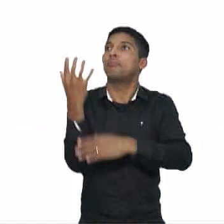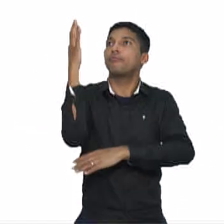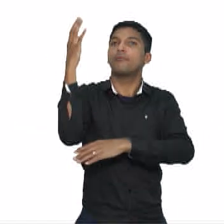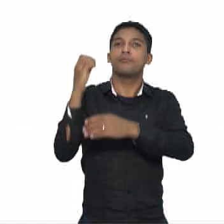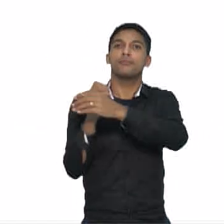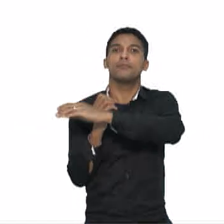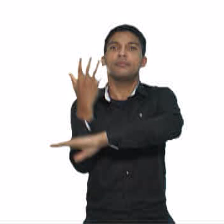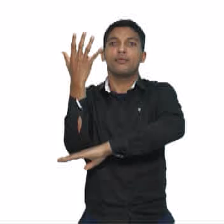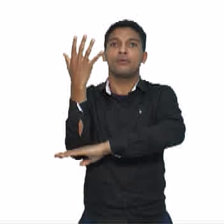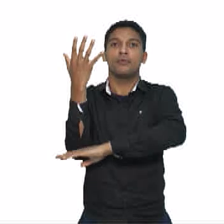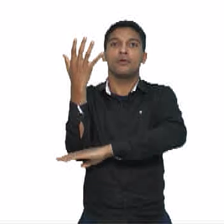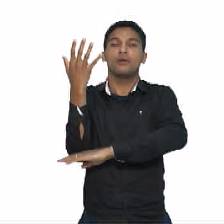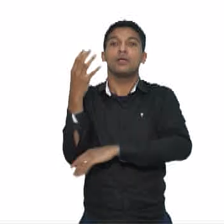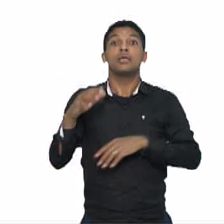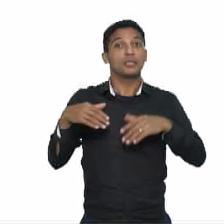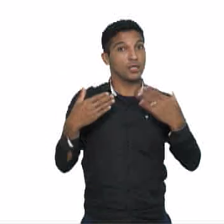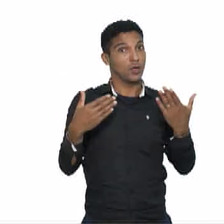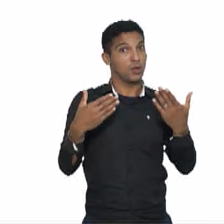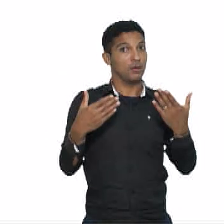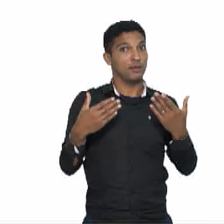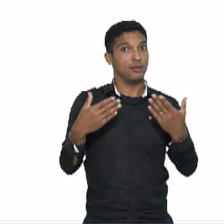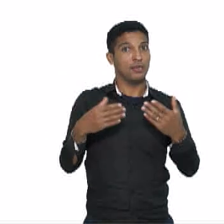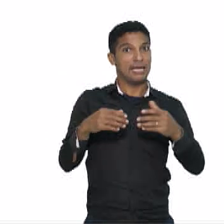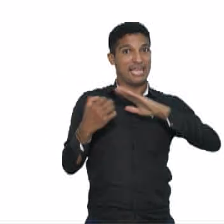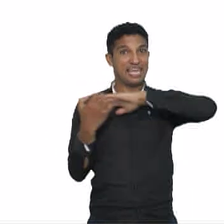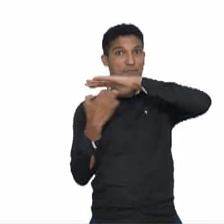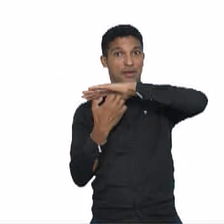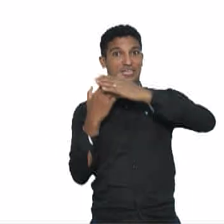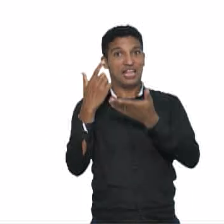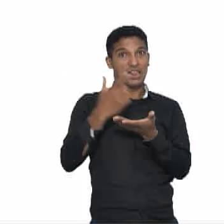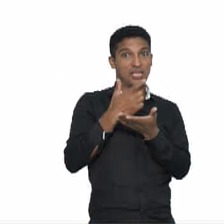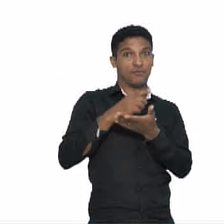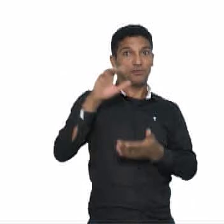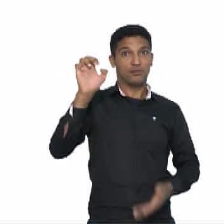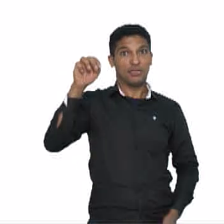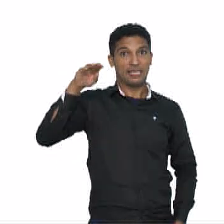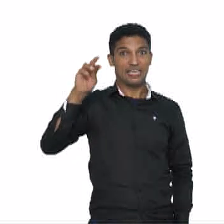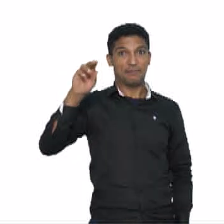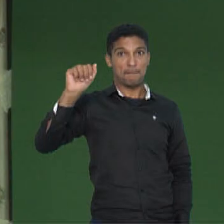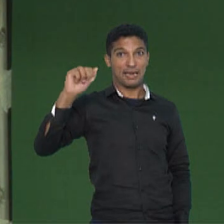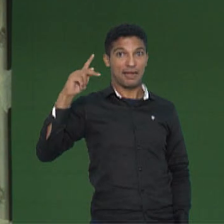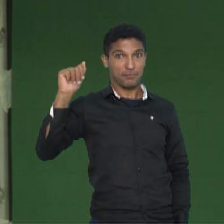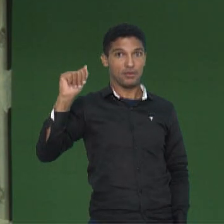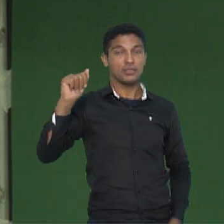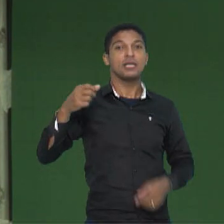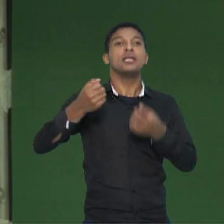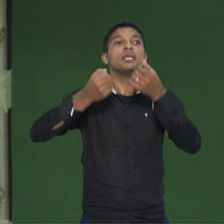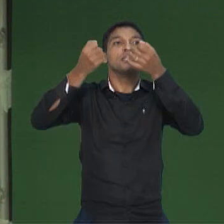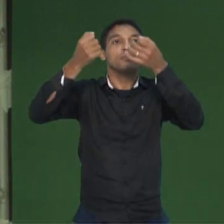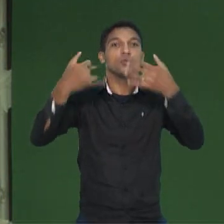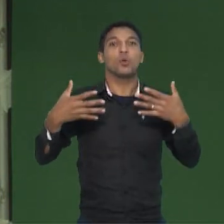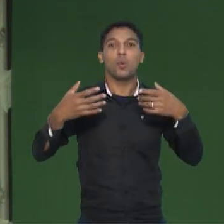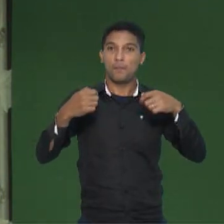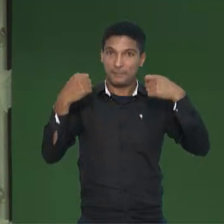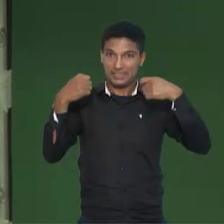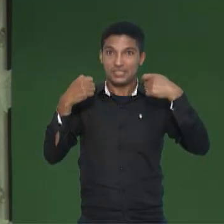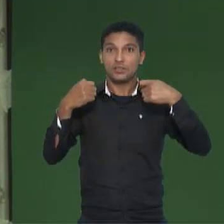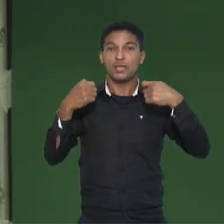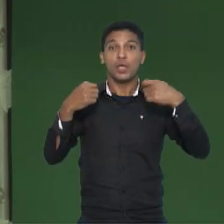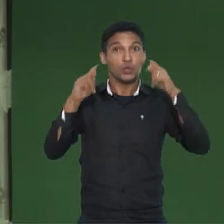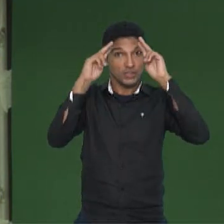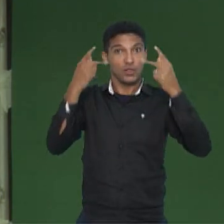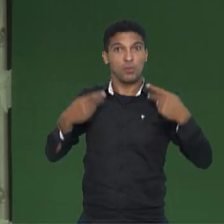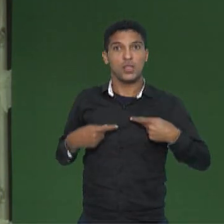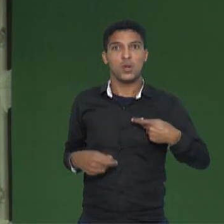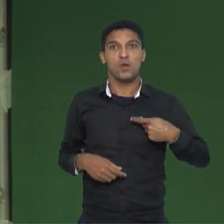uma formação de existência estável, fixa em determinado local, se fixar em um